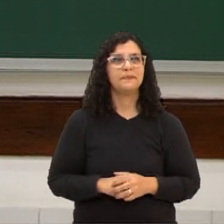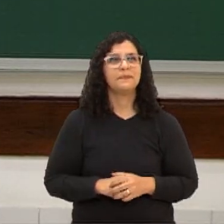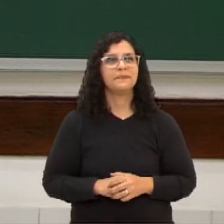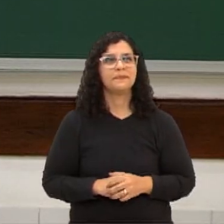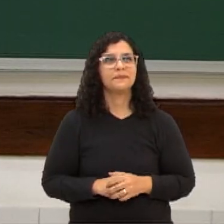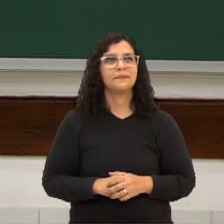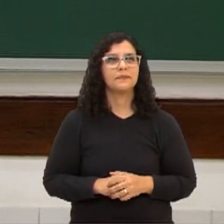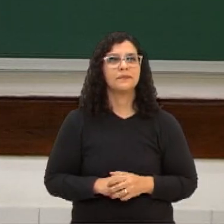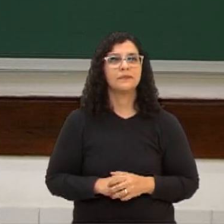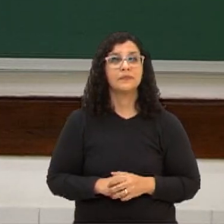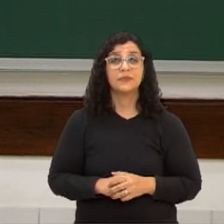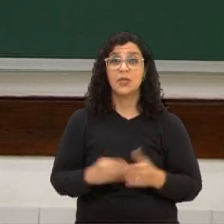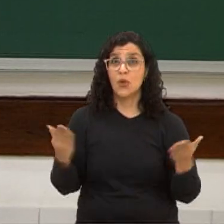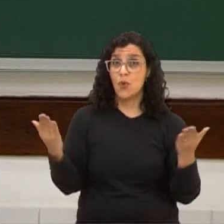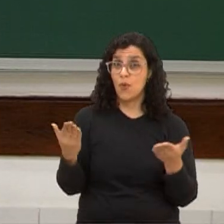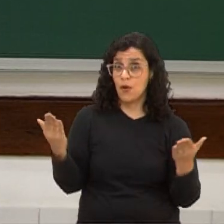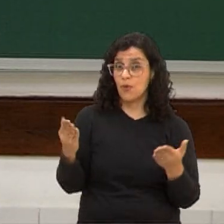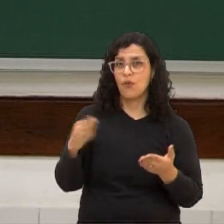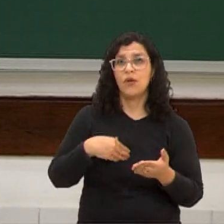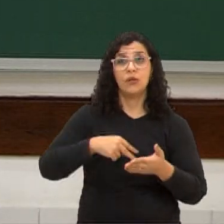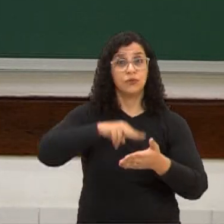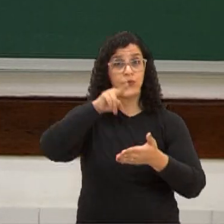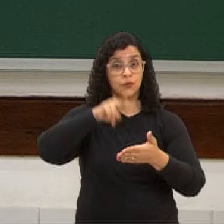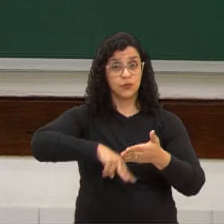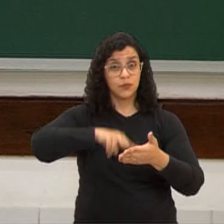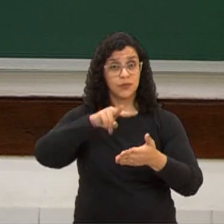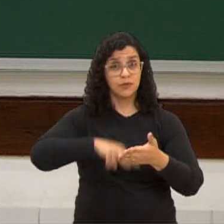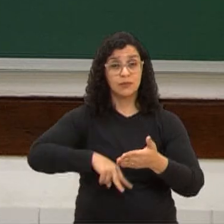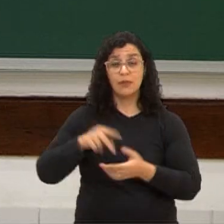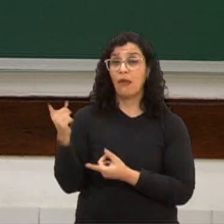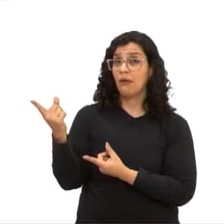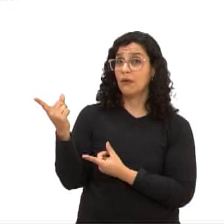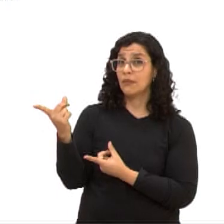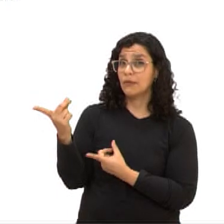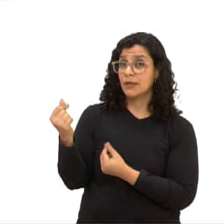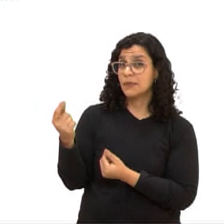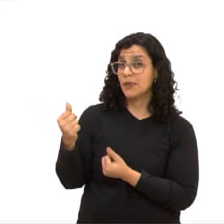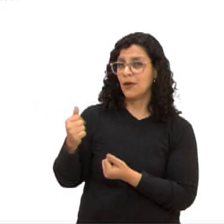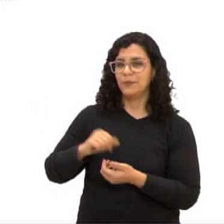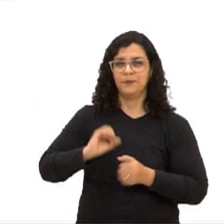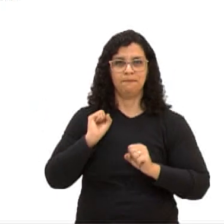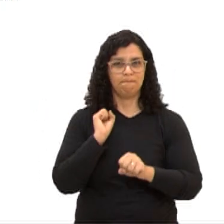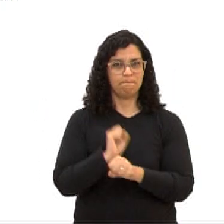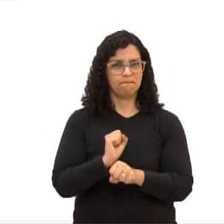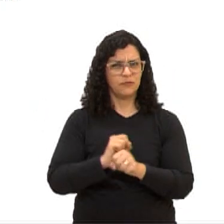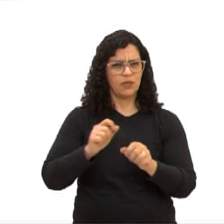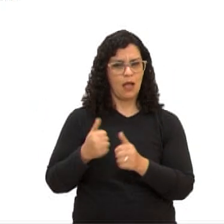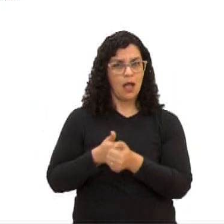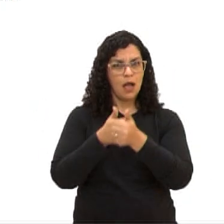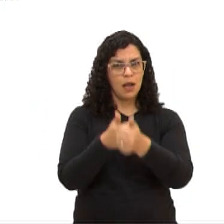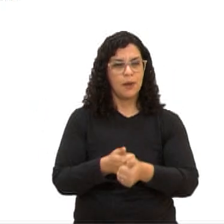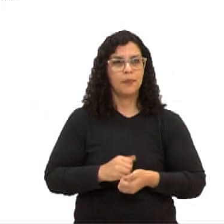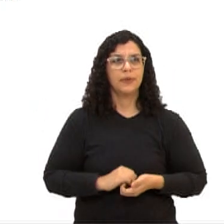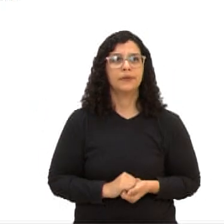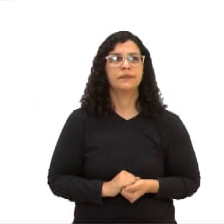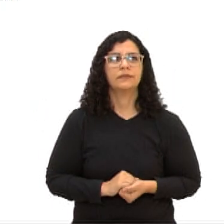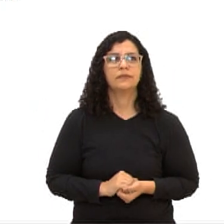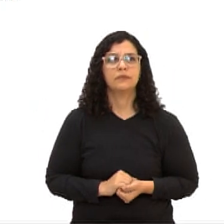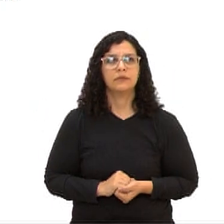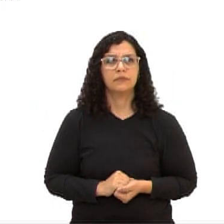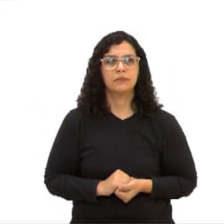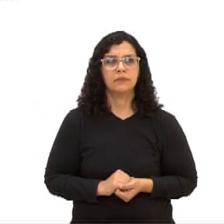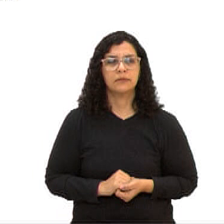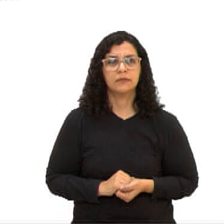começar? Bom, as notas de recados. As notas são textos comunicativos